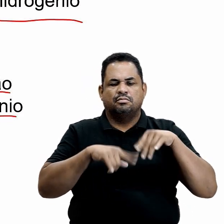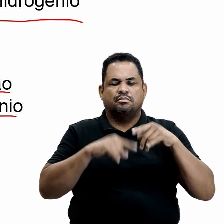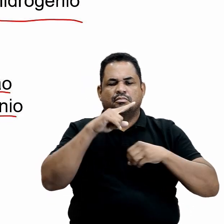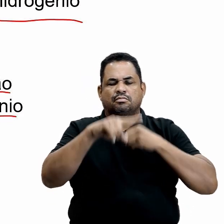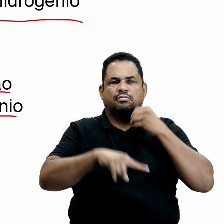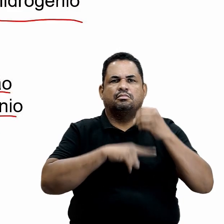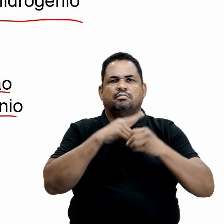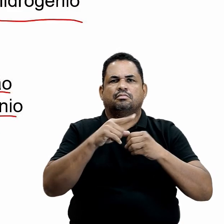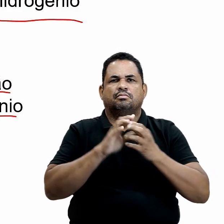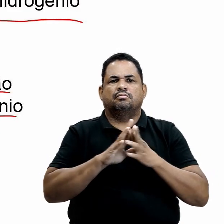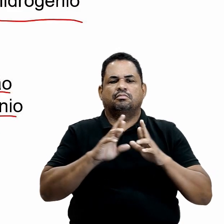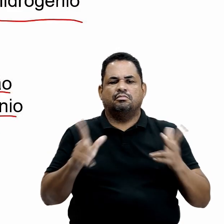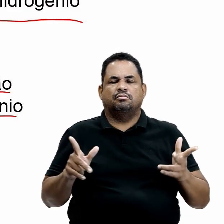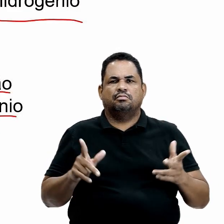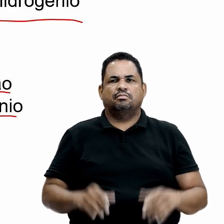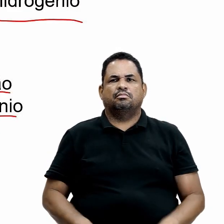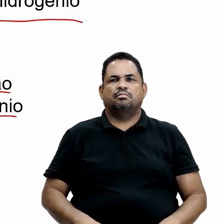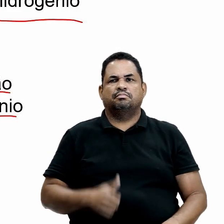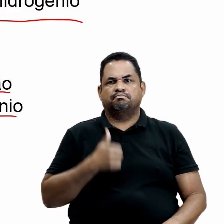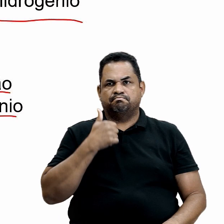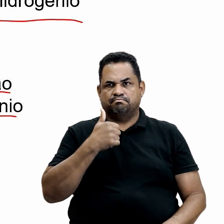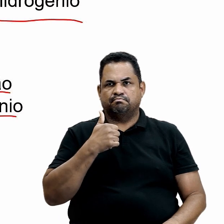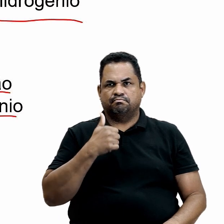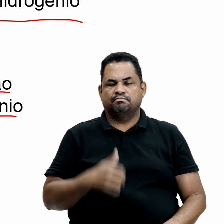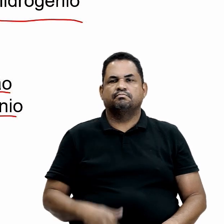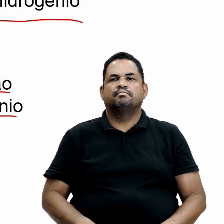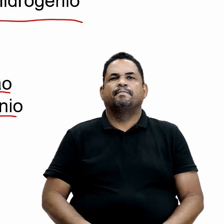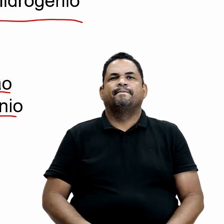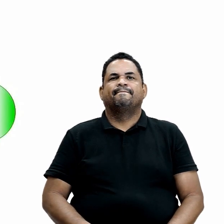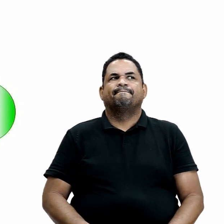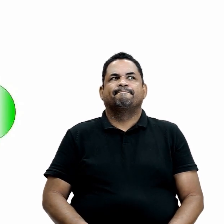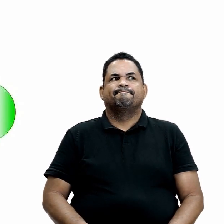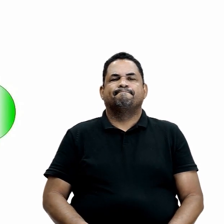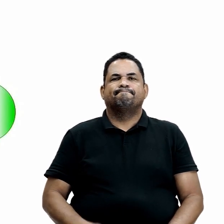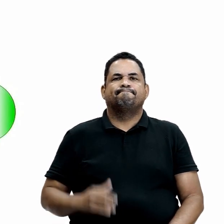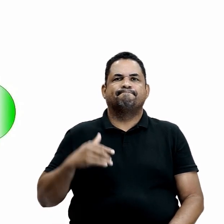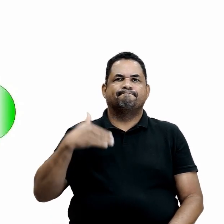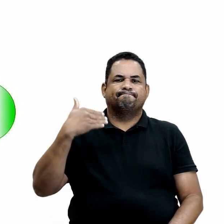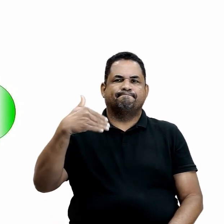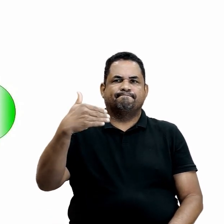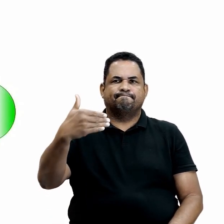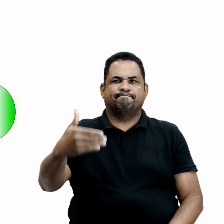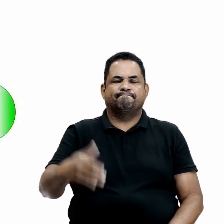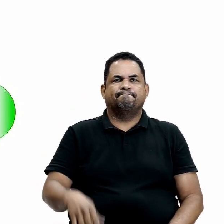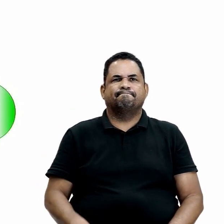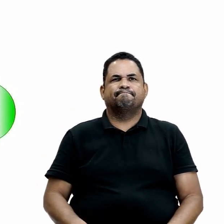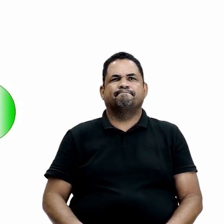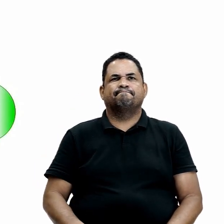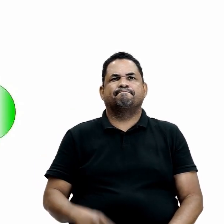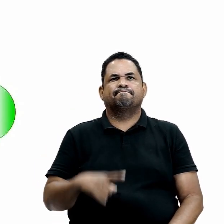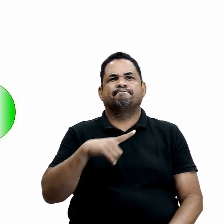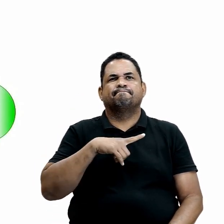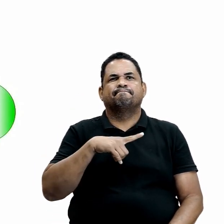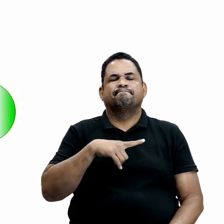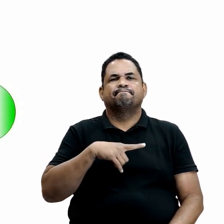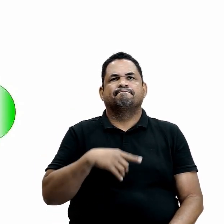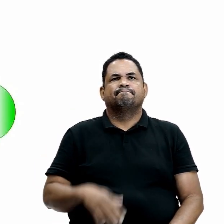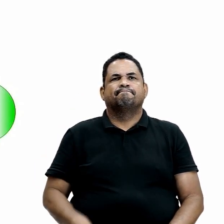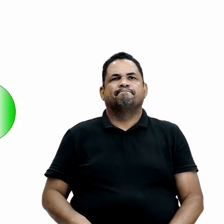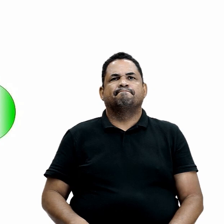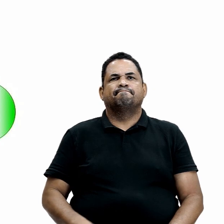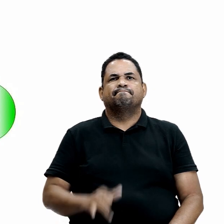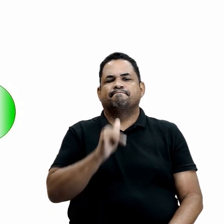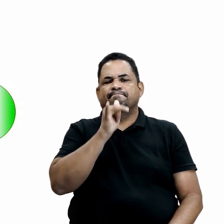químicos diferentes. Valeu? Na sequência aqui, exemplos de